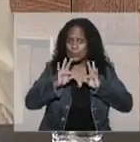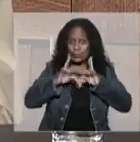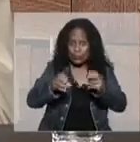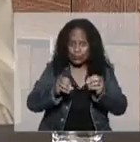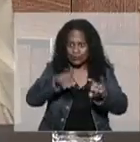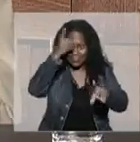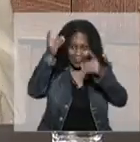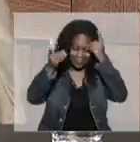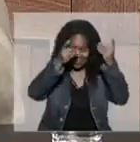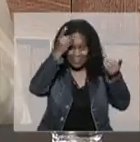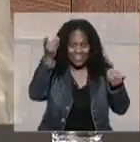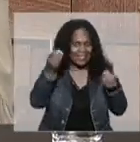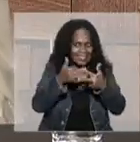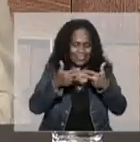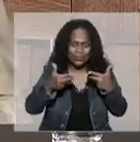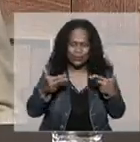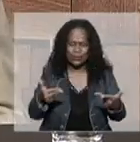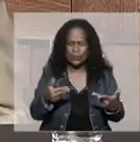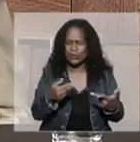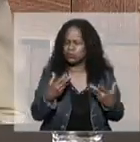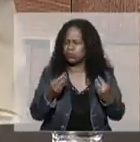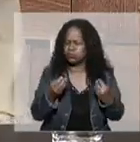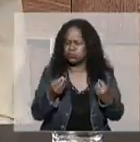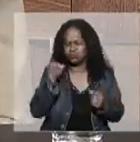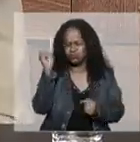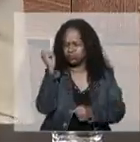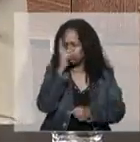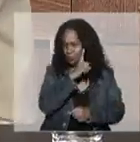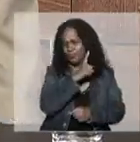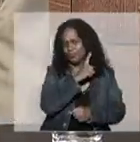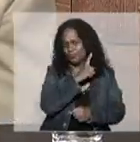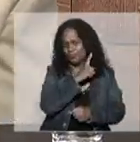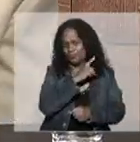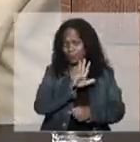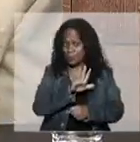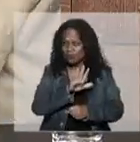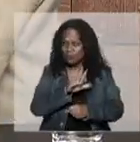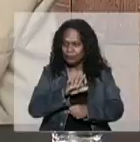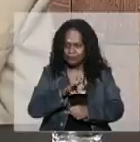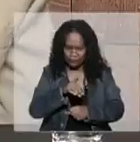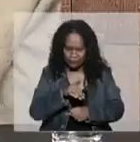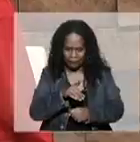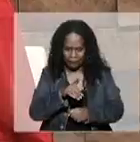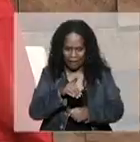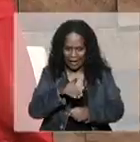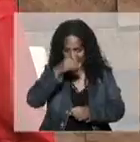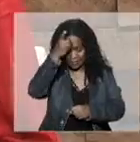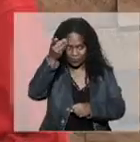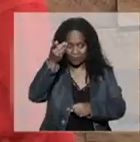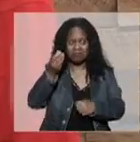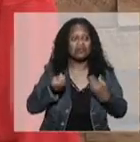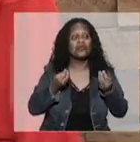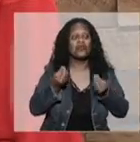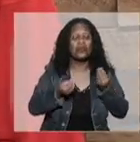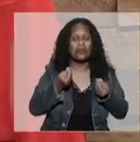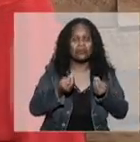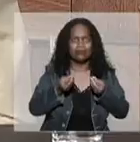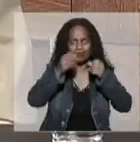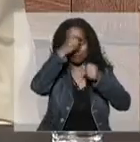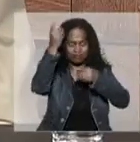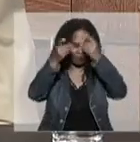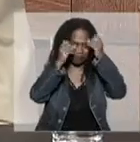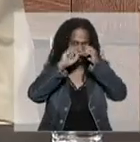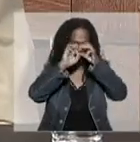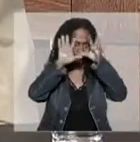nome, criar a jogada, imaginar. Poxa, foi um sufoco. Mas, e quem veio... No mínimo, ativa a criatividade. Nossa, muito. E